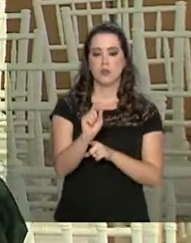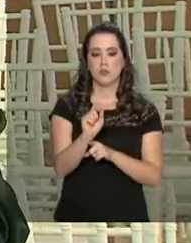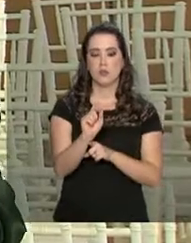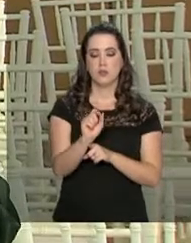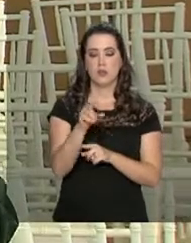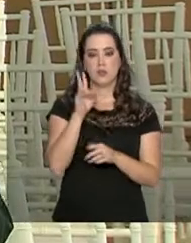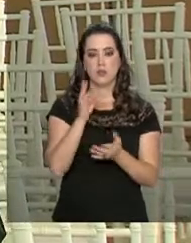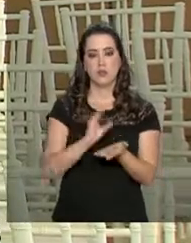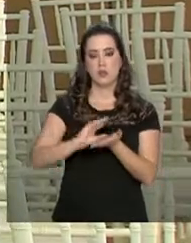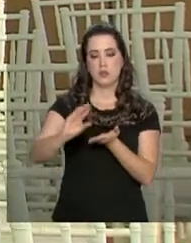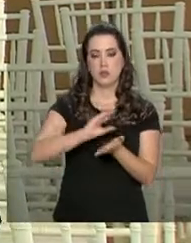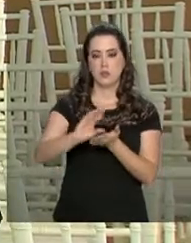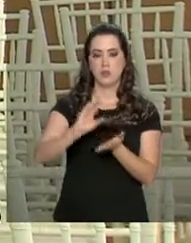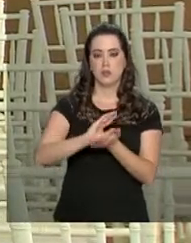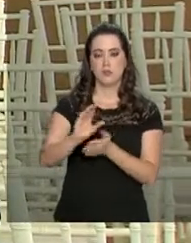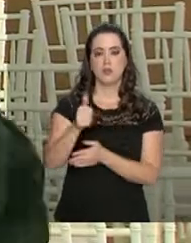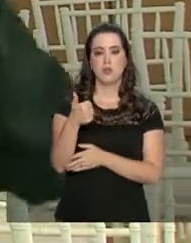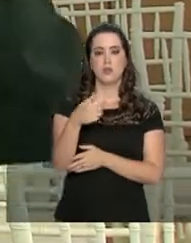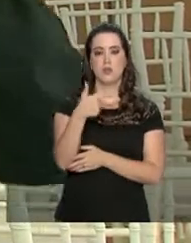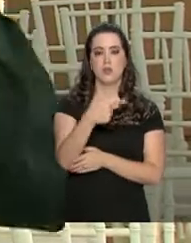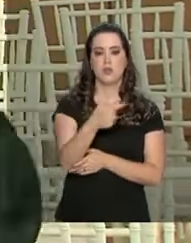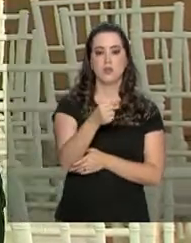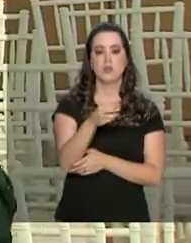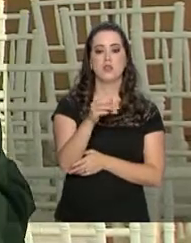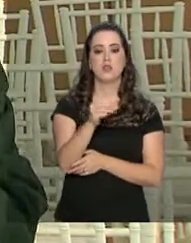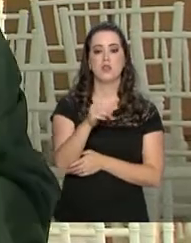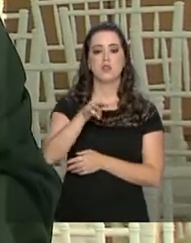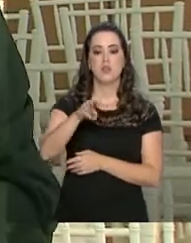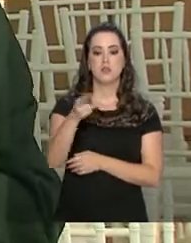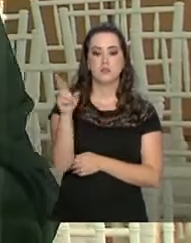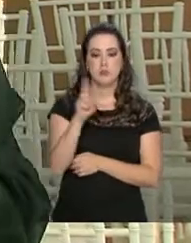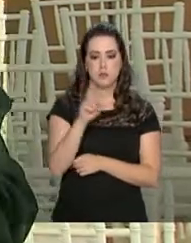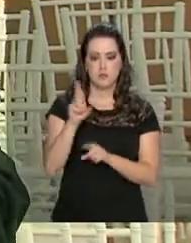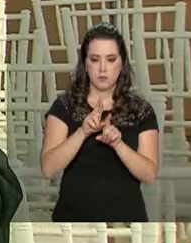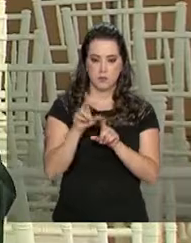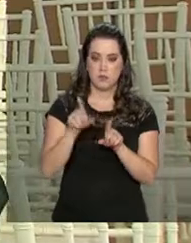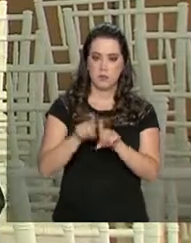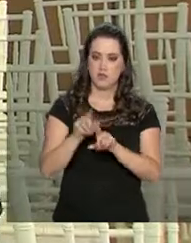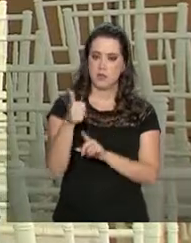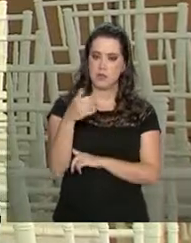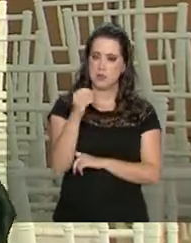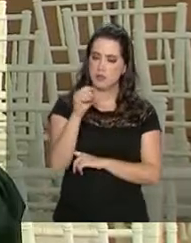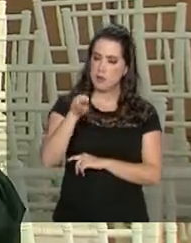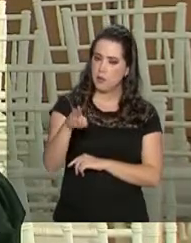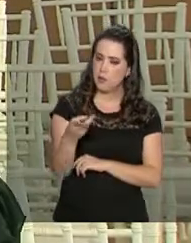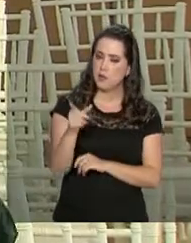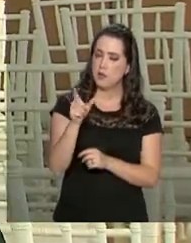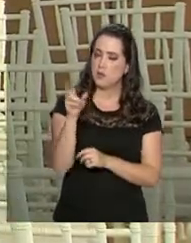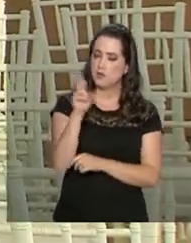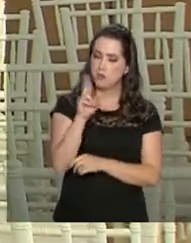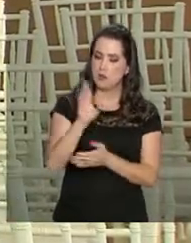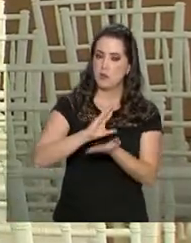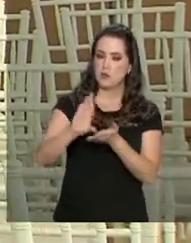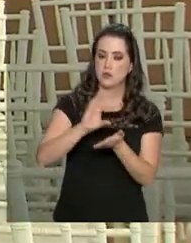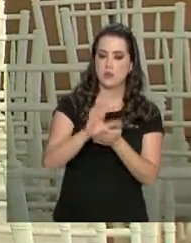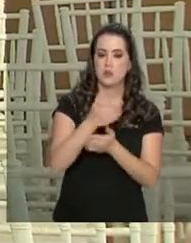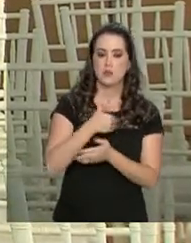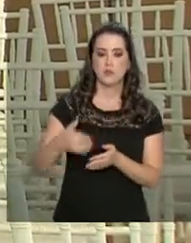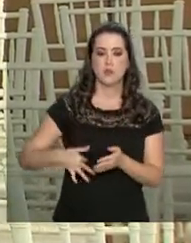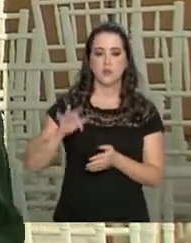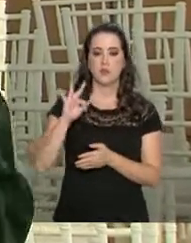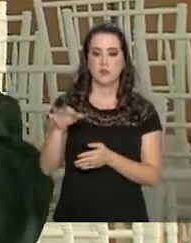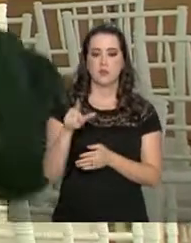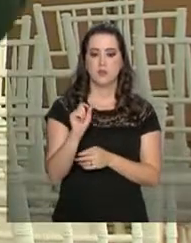de investimentos aqui foram de 120 milhões de reais, sendo 100 milhões disponibilizados pelo governo federal.